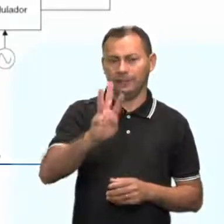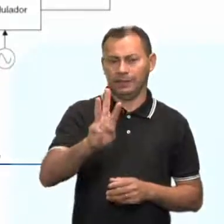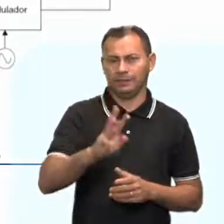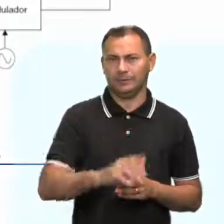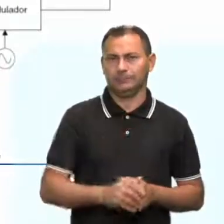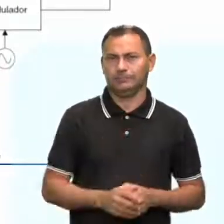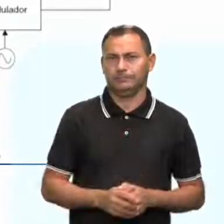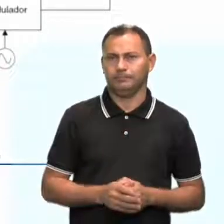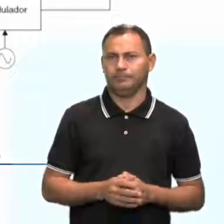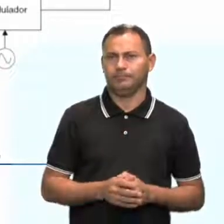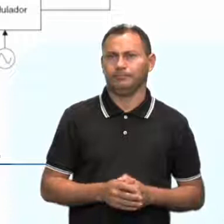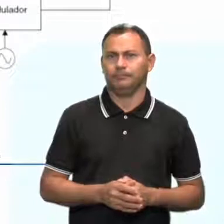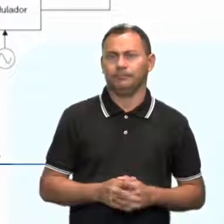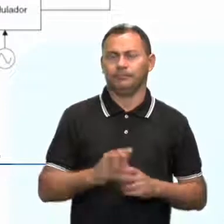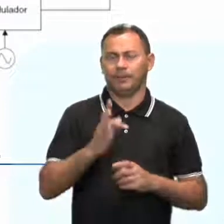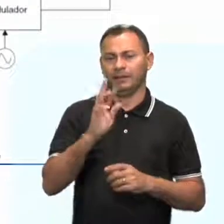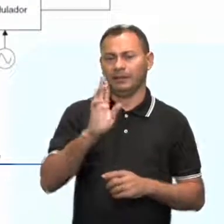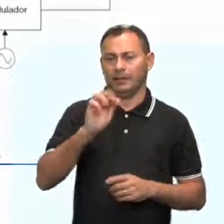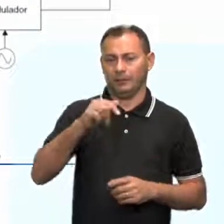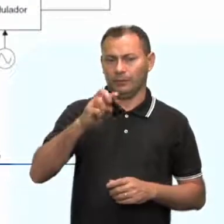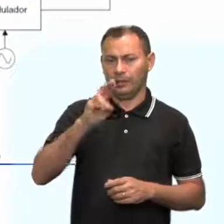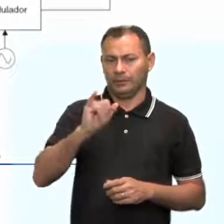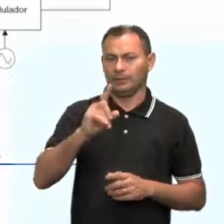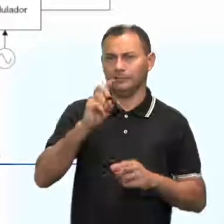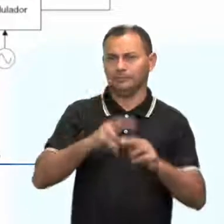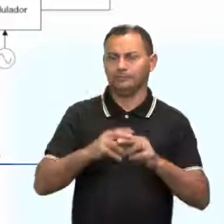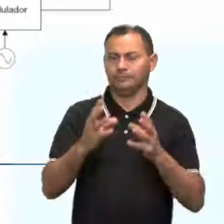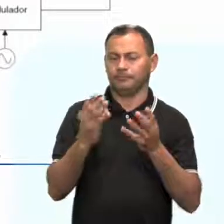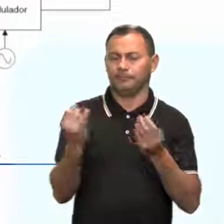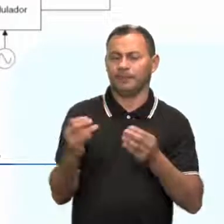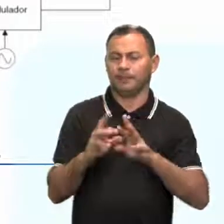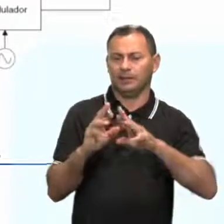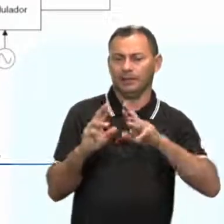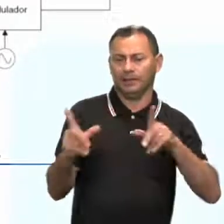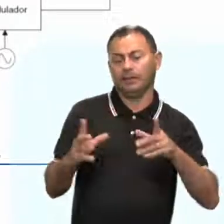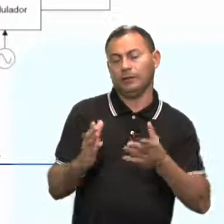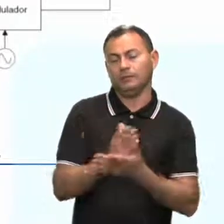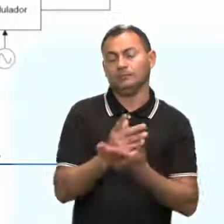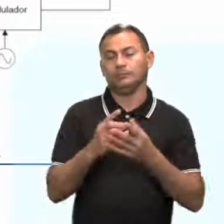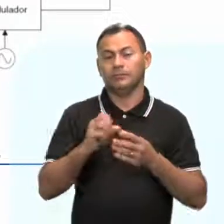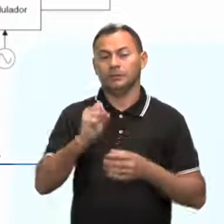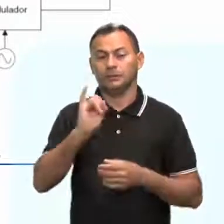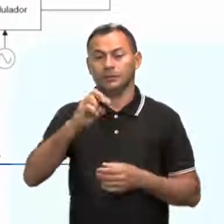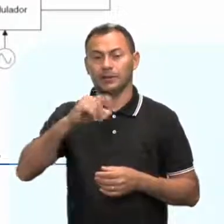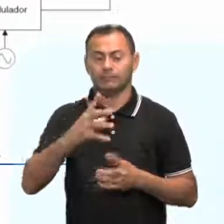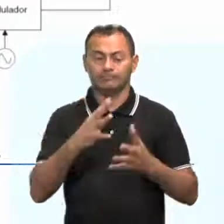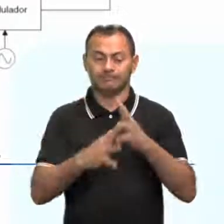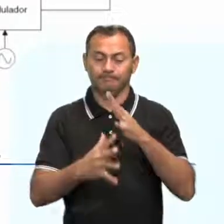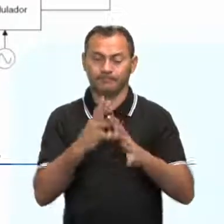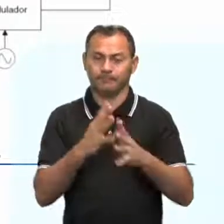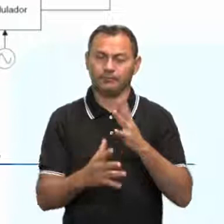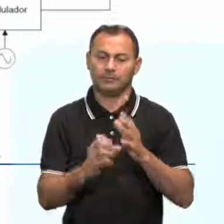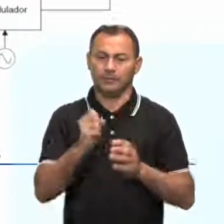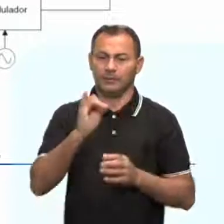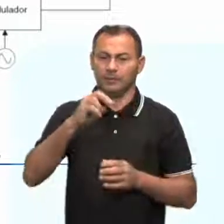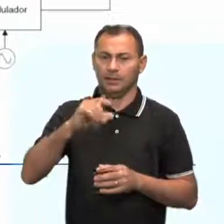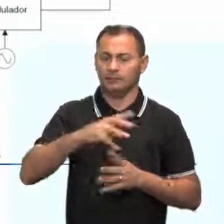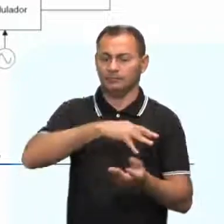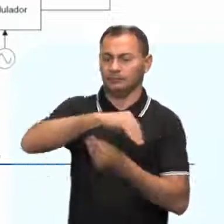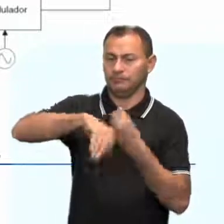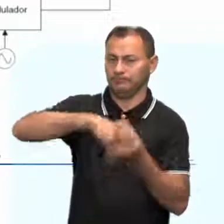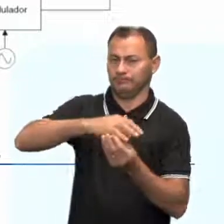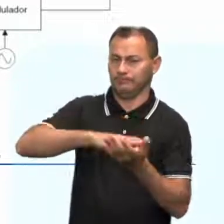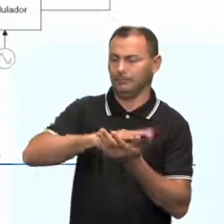F3. Essas frequências elas têm que ser bastante diferentes ao ponto de que os sinais não se confundam, ao ponto de que os sinais não se